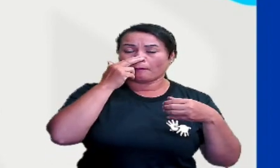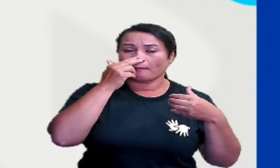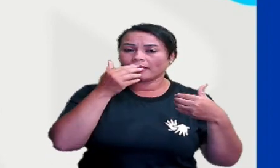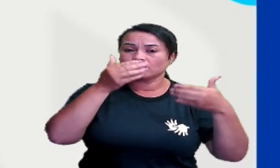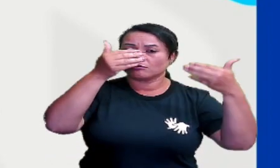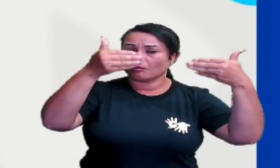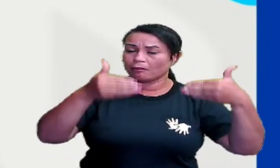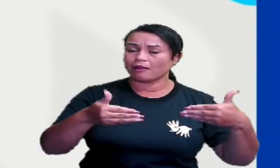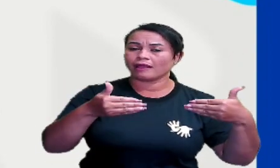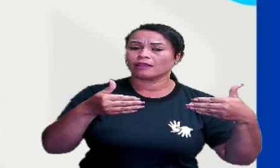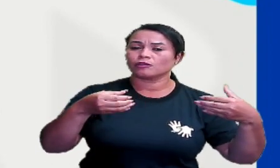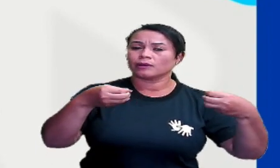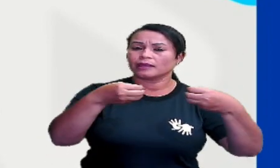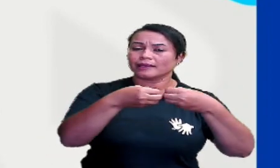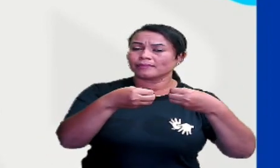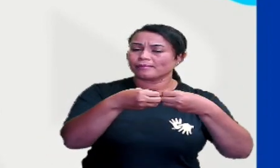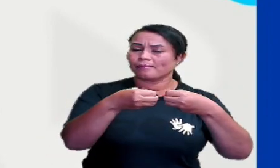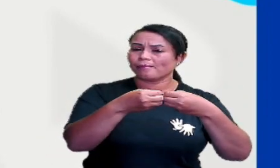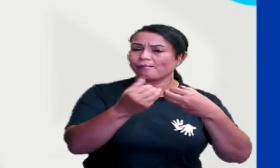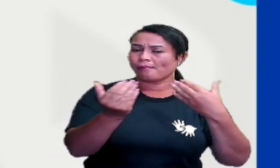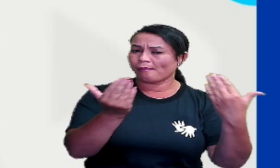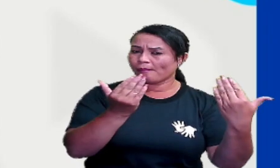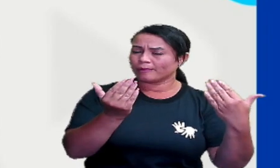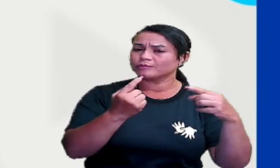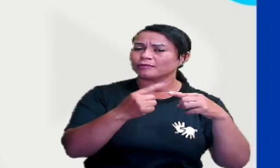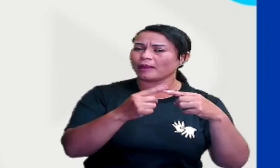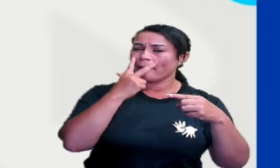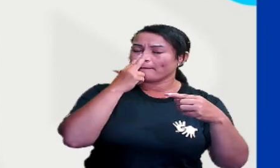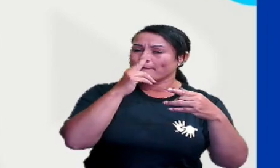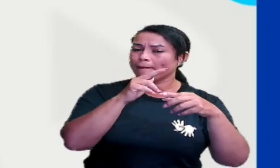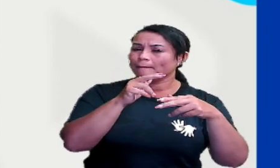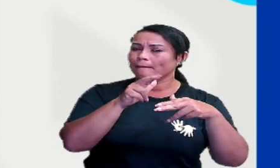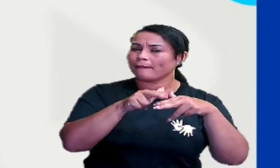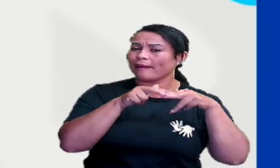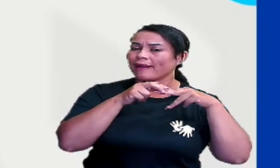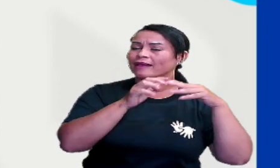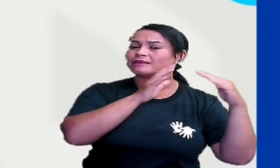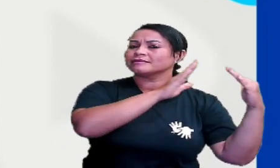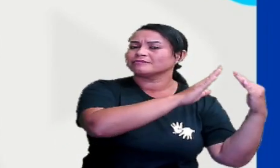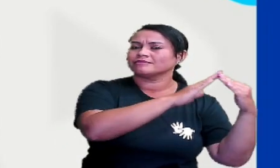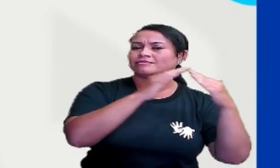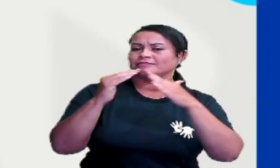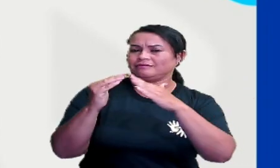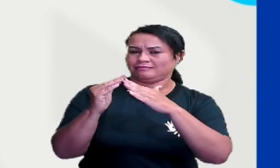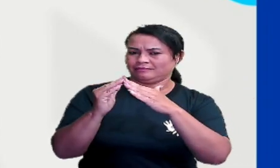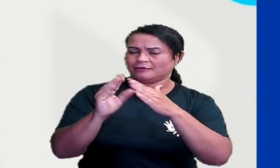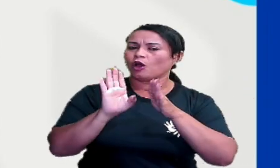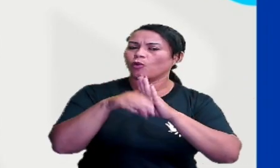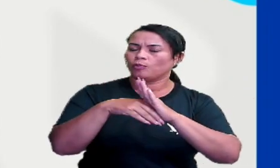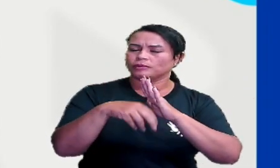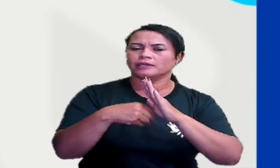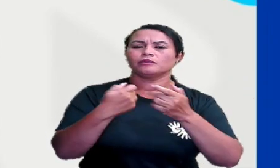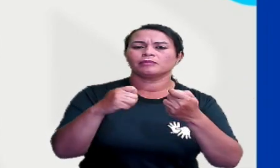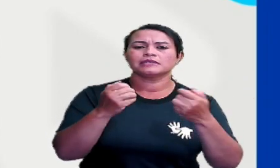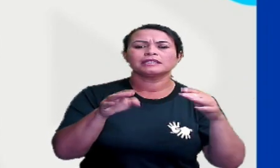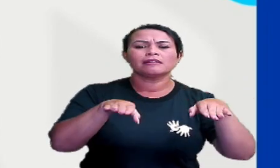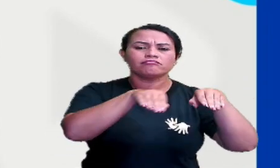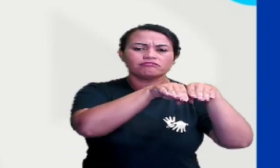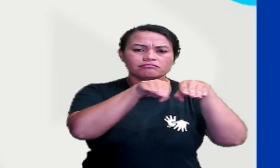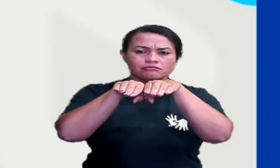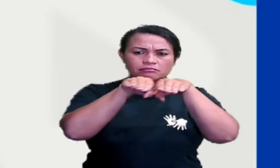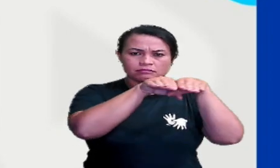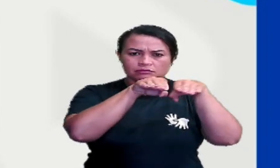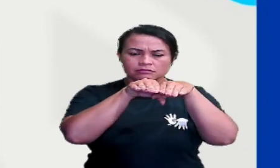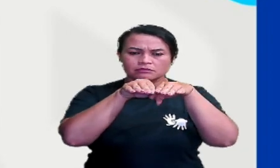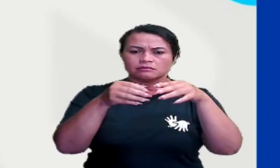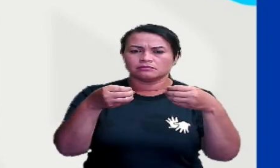e próximas. Lembre-se, para ser vizinho, para ter o conceito de vizinhança, tem que estar no mesmo plano e estar